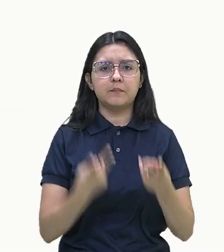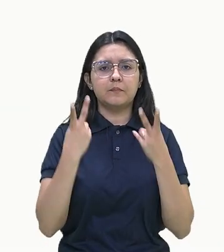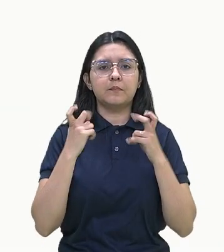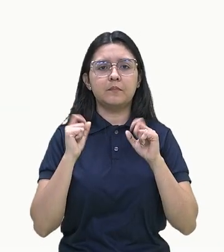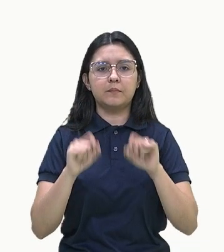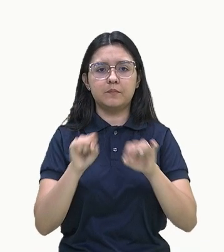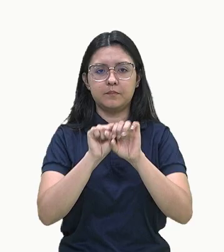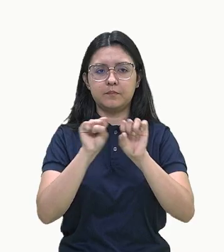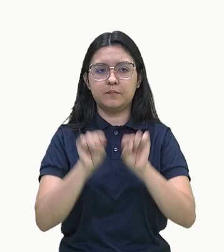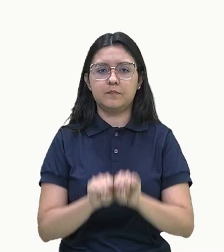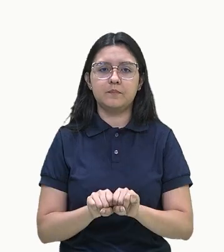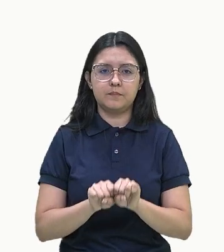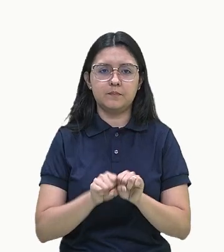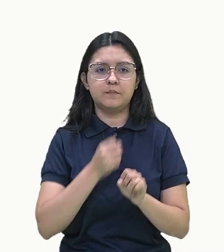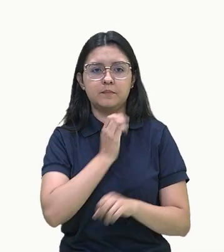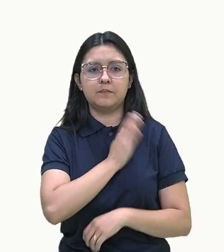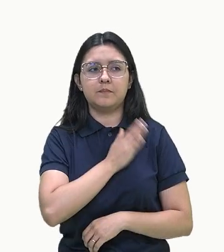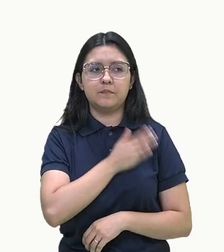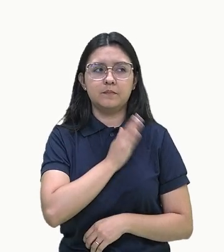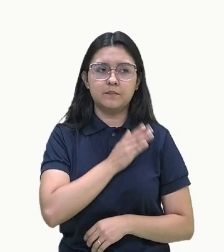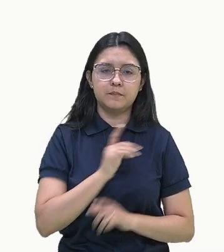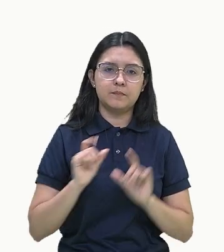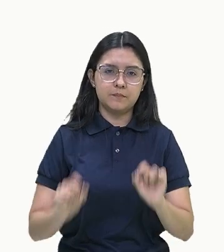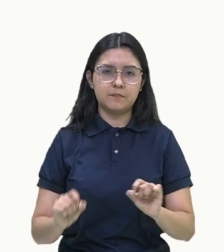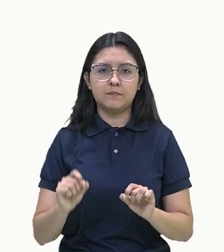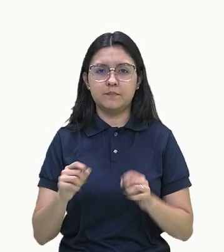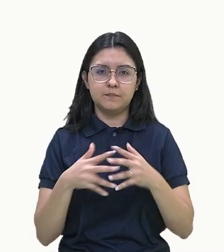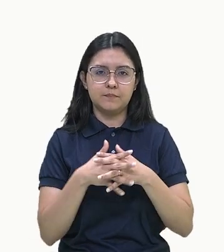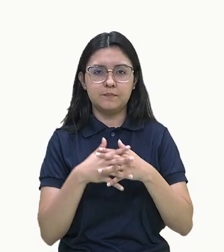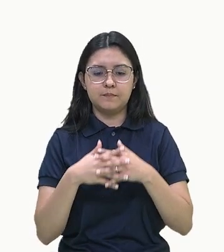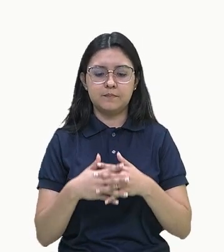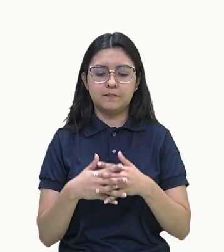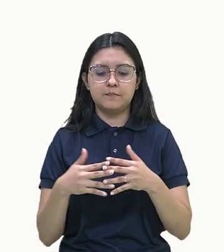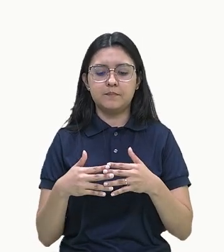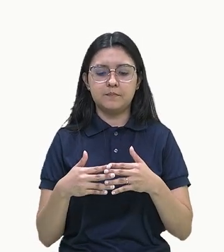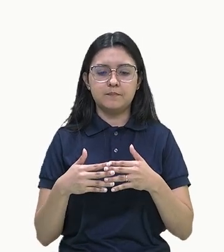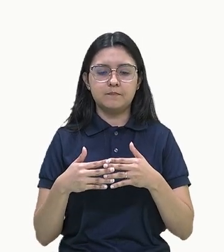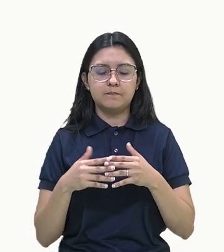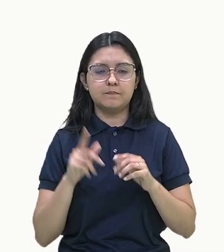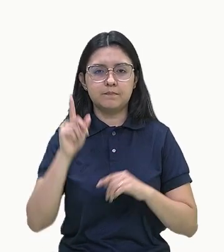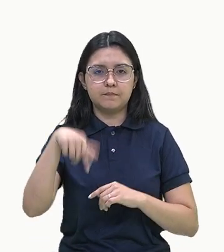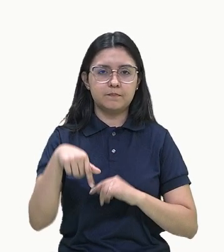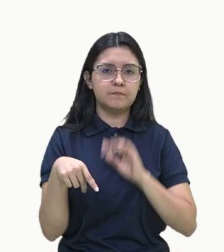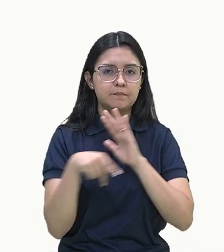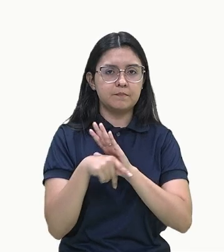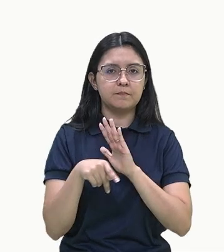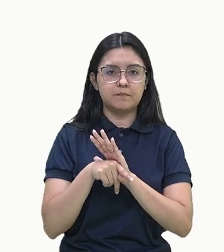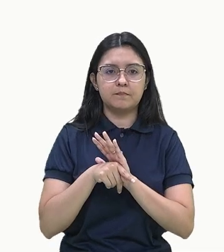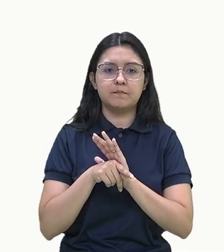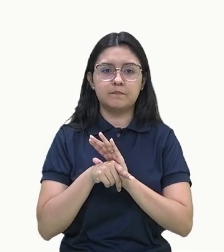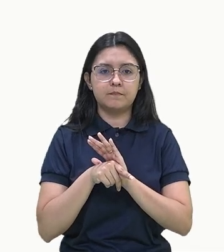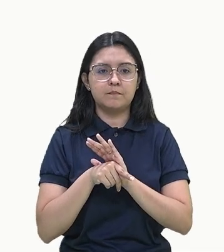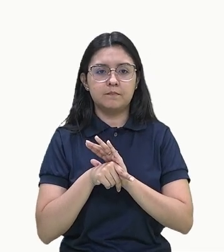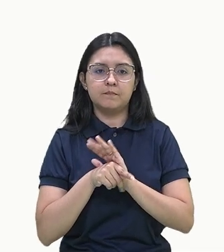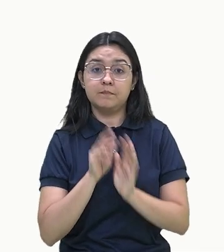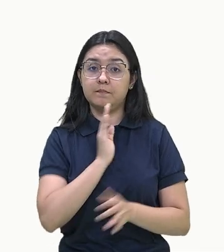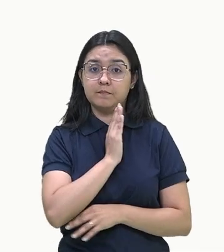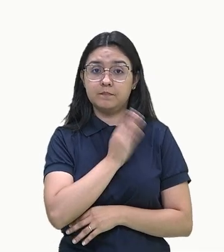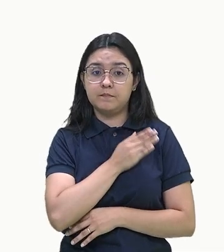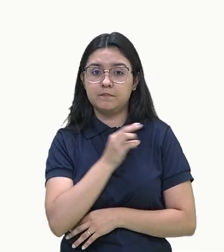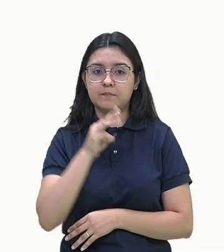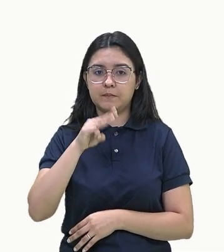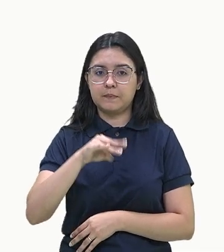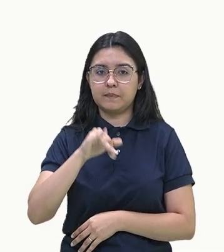sistema cardiovascular, o tecido muscular cardíaco, chamado de miocárdio,